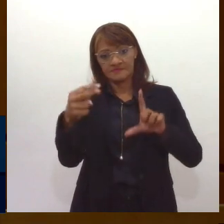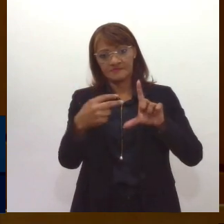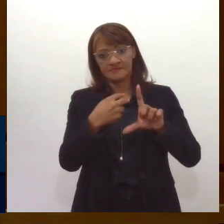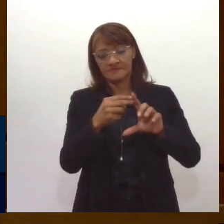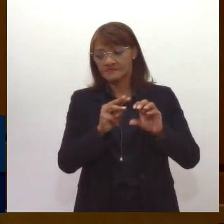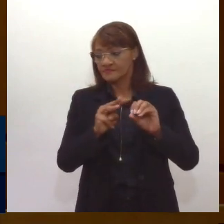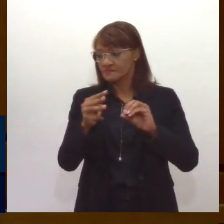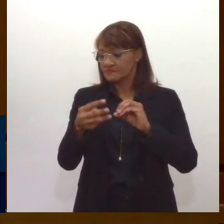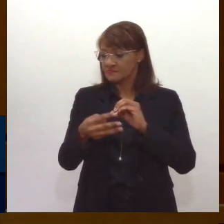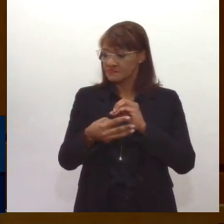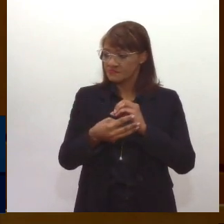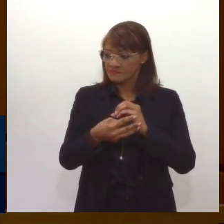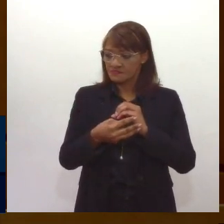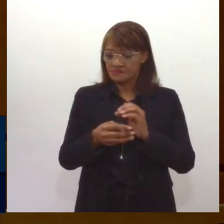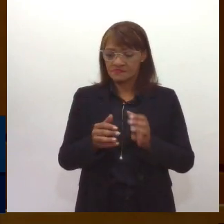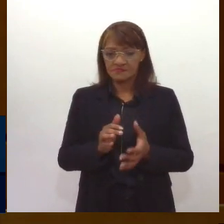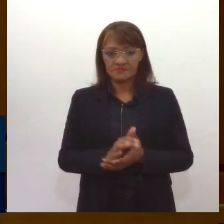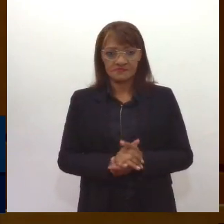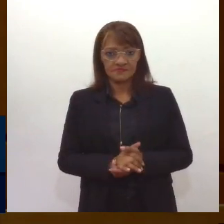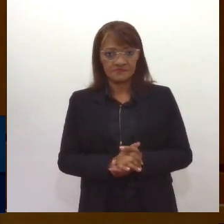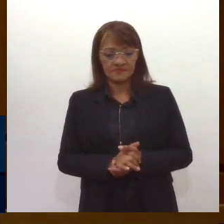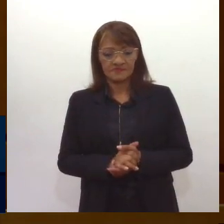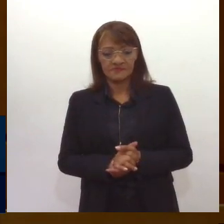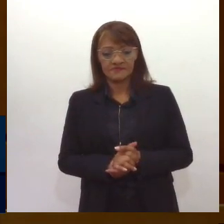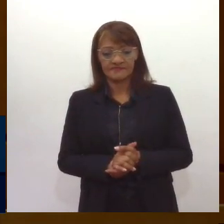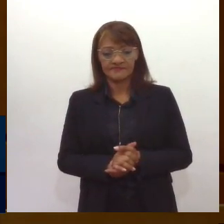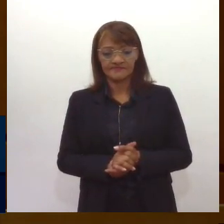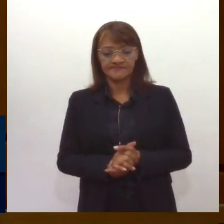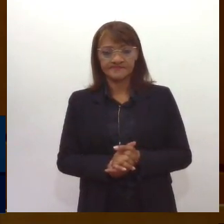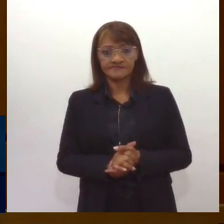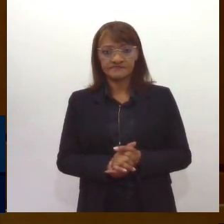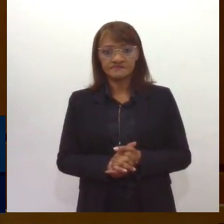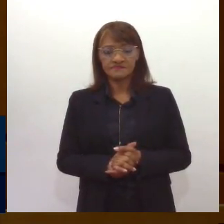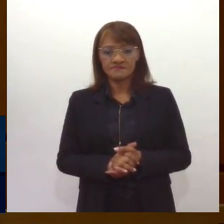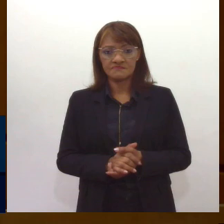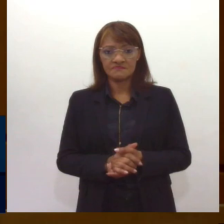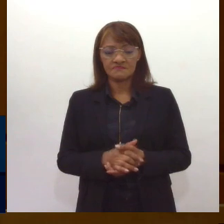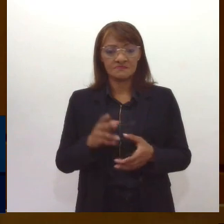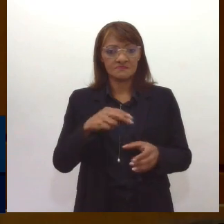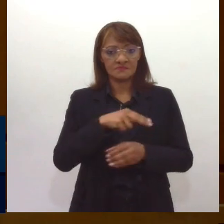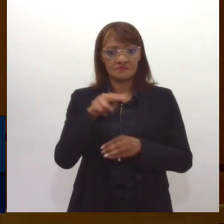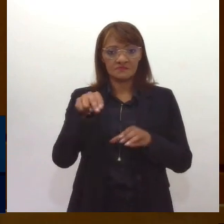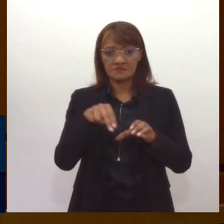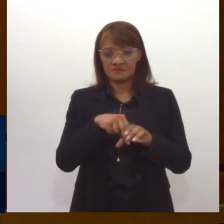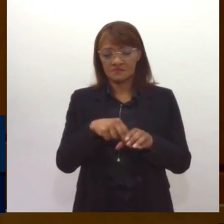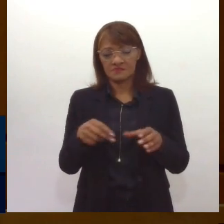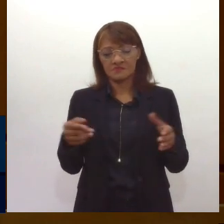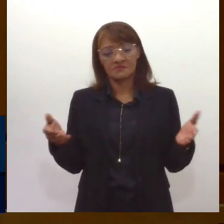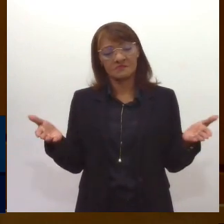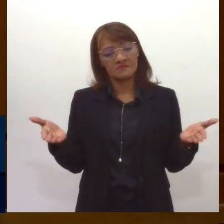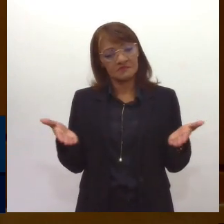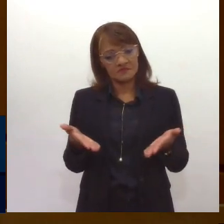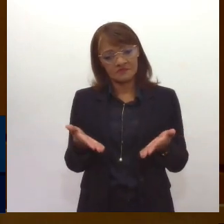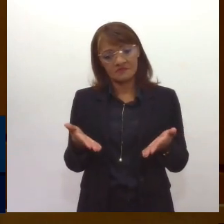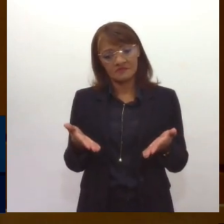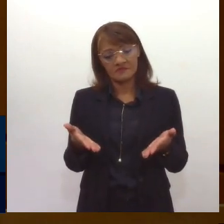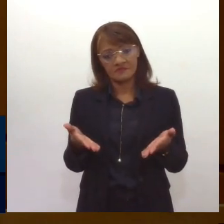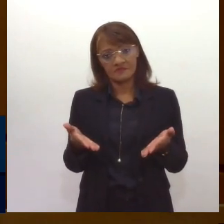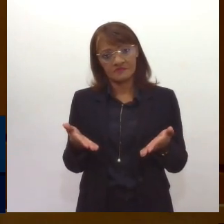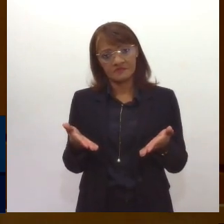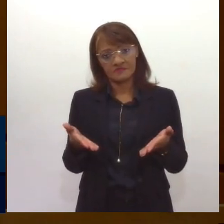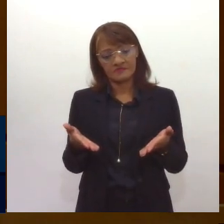eu ocupo a tribuna na manhã de hoje, no grande expediente, para